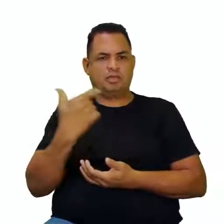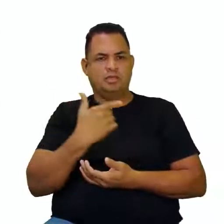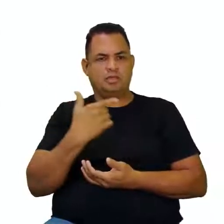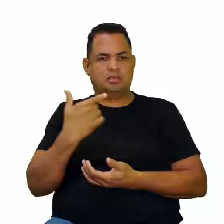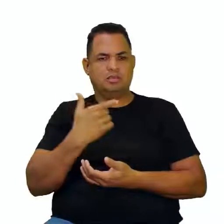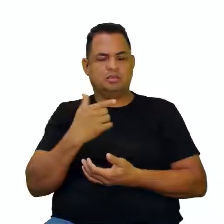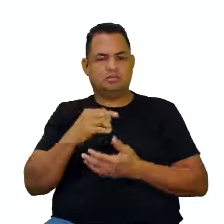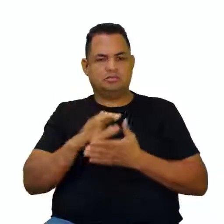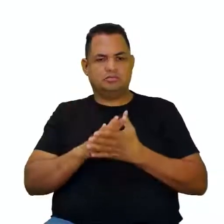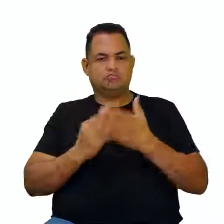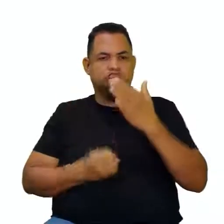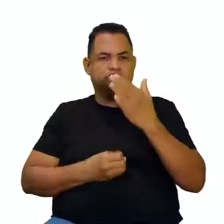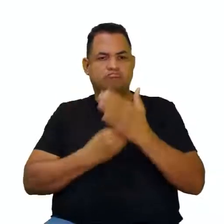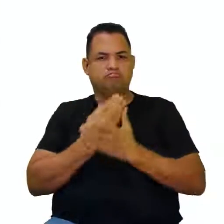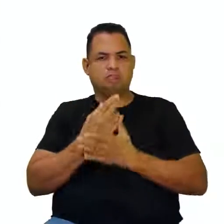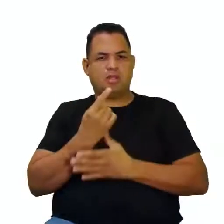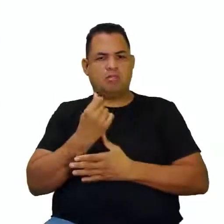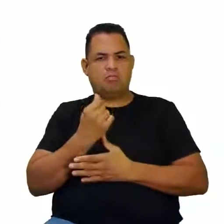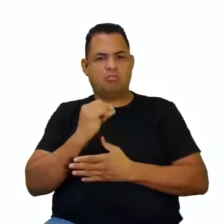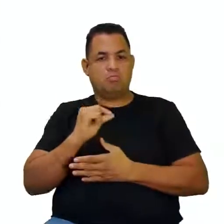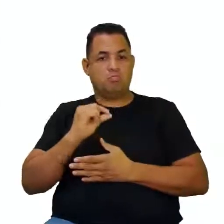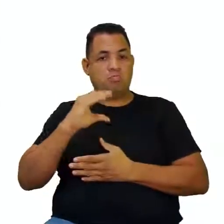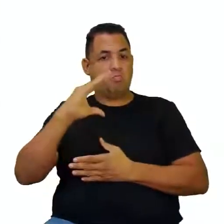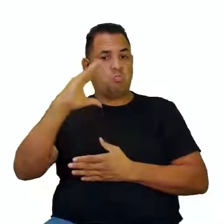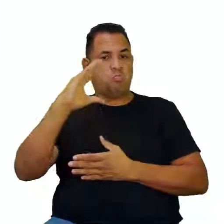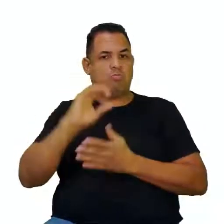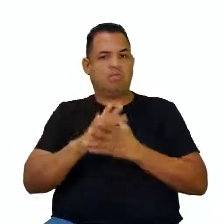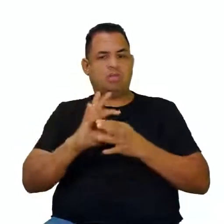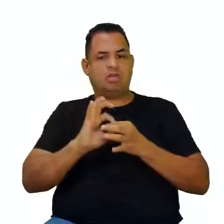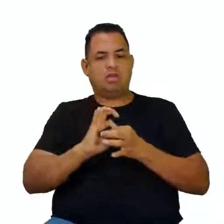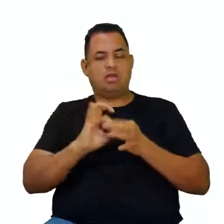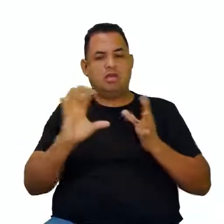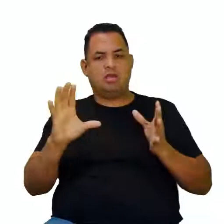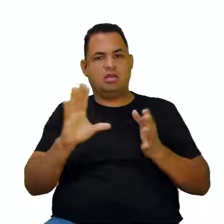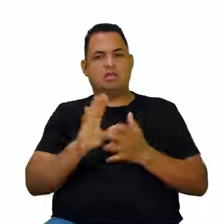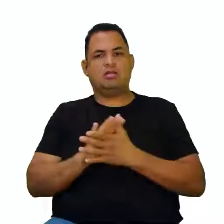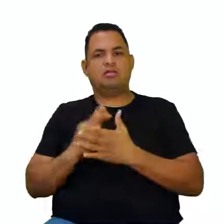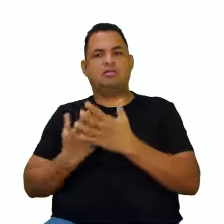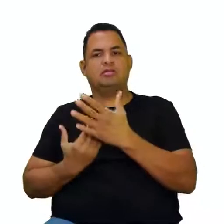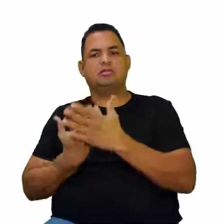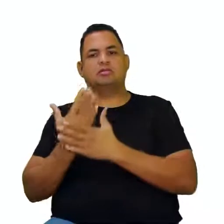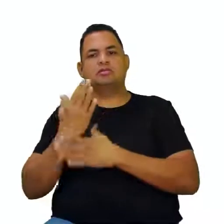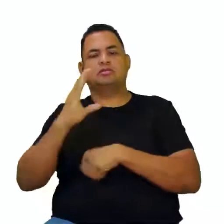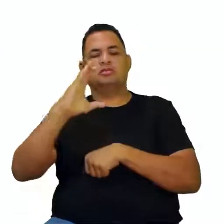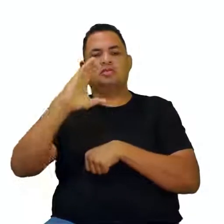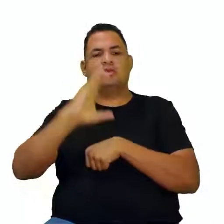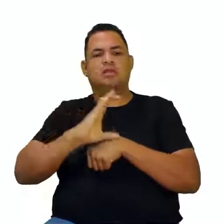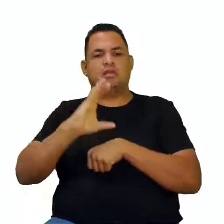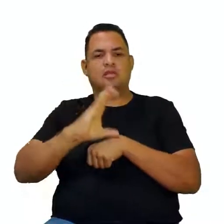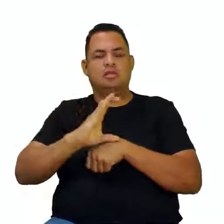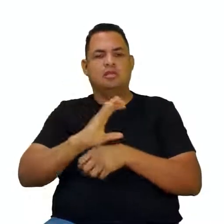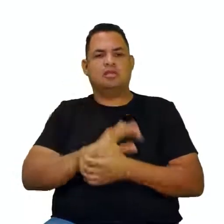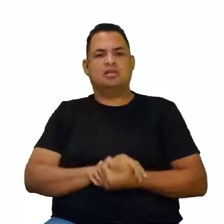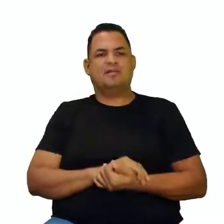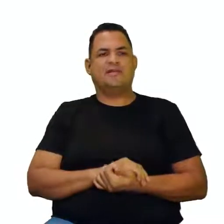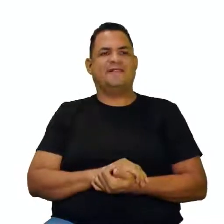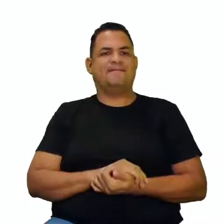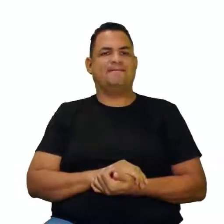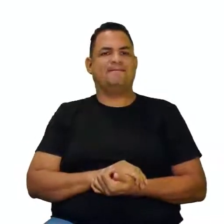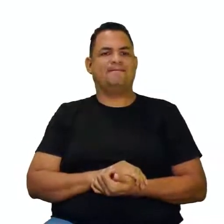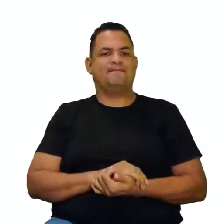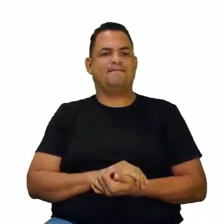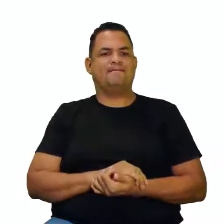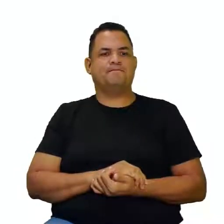segunda fonte mais cara e é livre de emissão de carbono? Vamos ver. Ele está falando que a fonte de